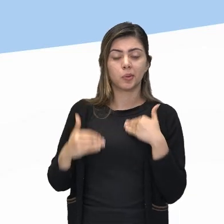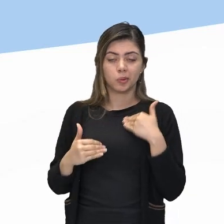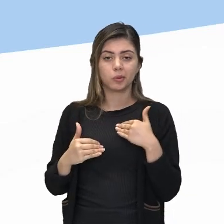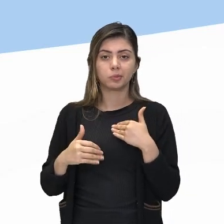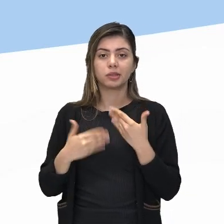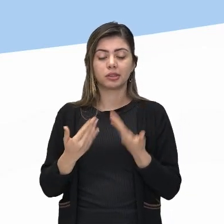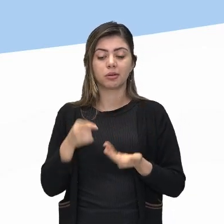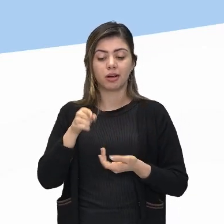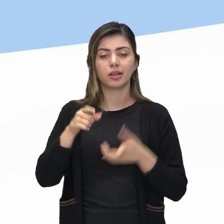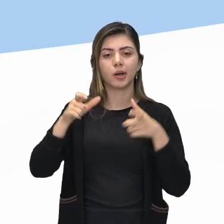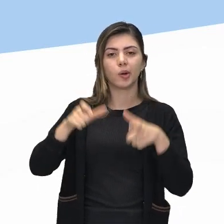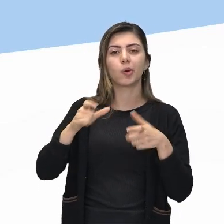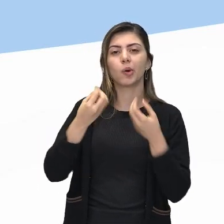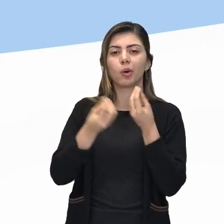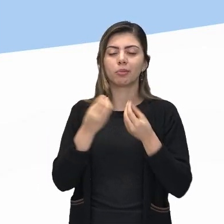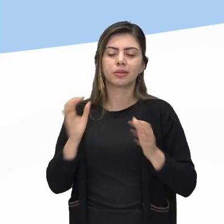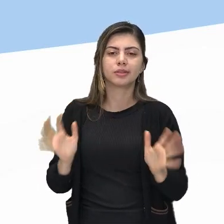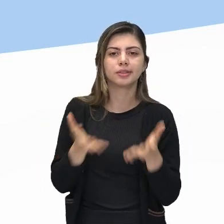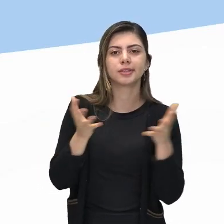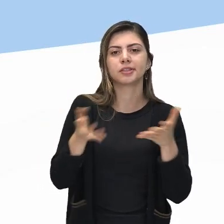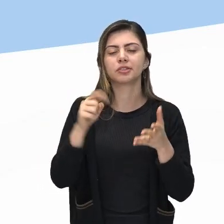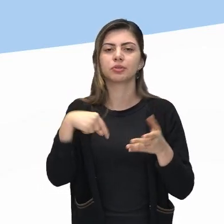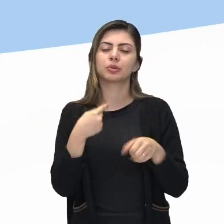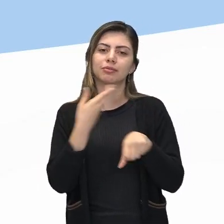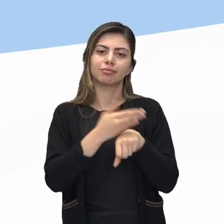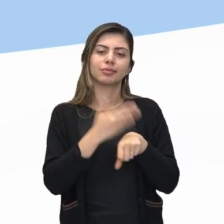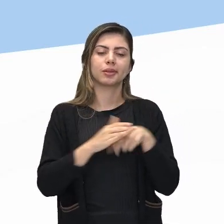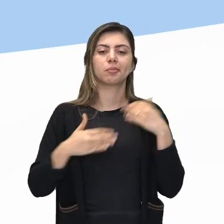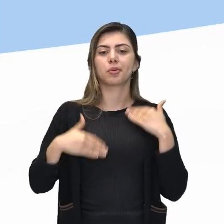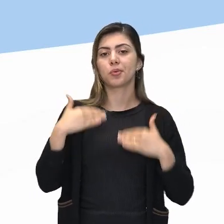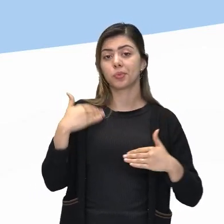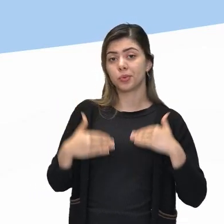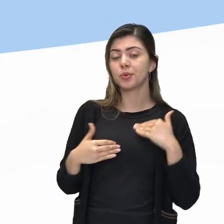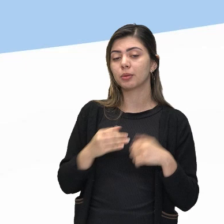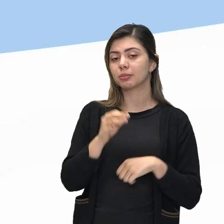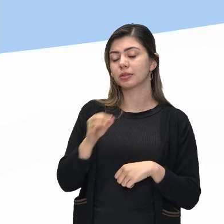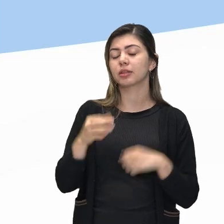locais eles acabam incentivando a prática da atividade física, fazendo com que